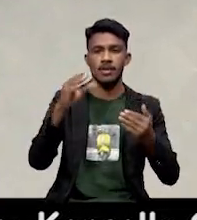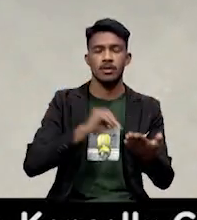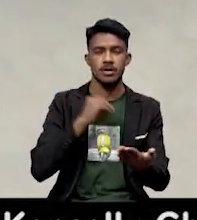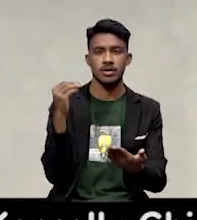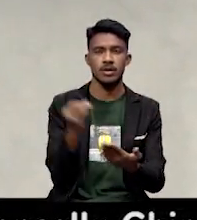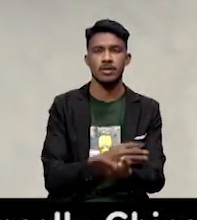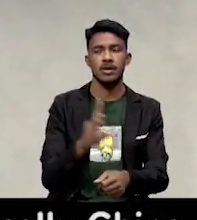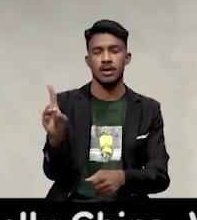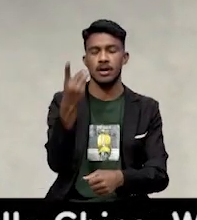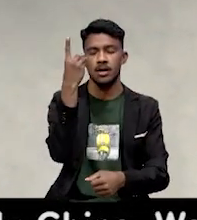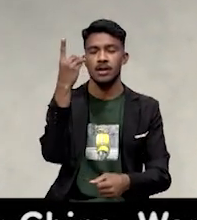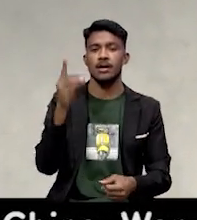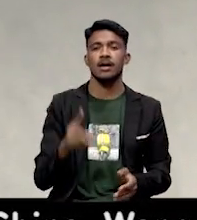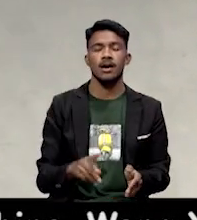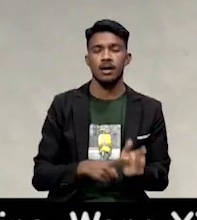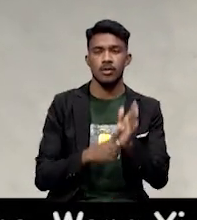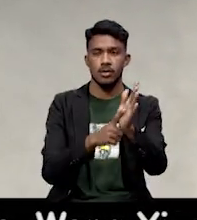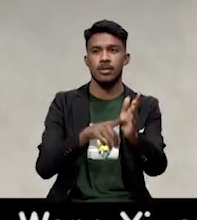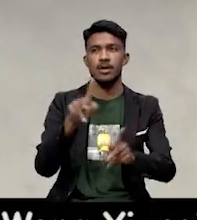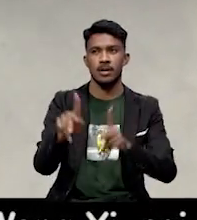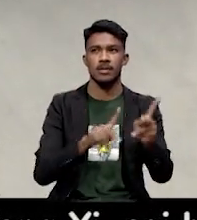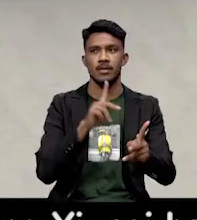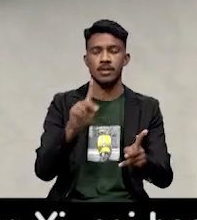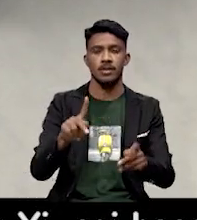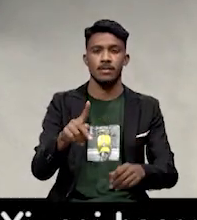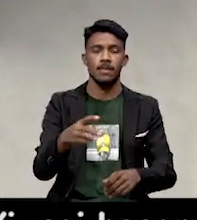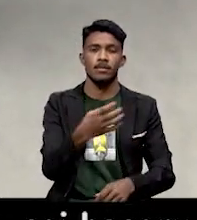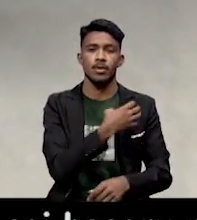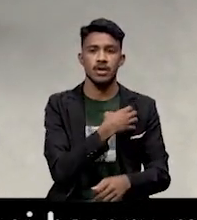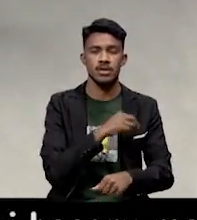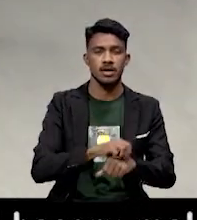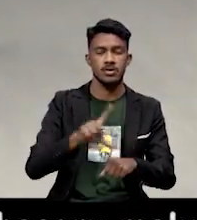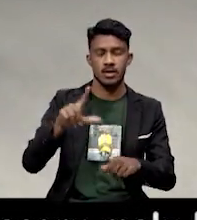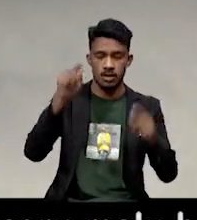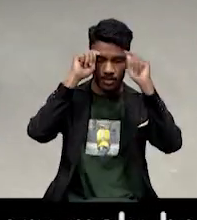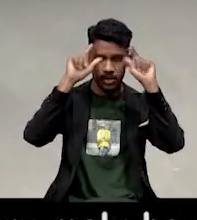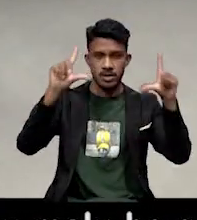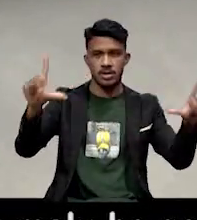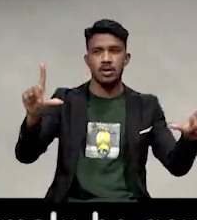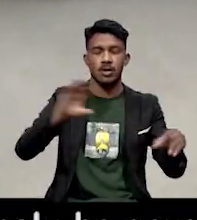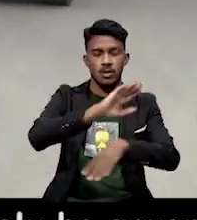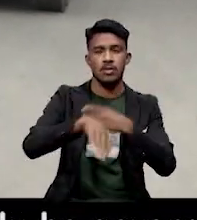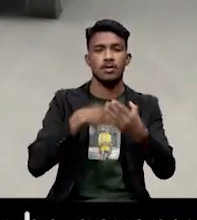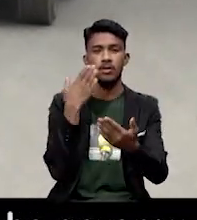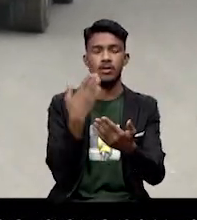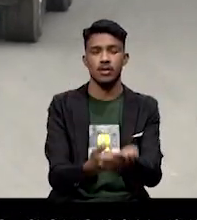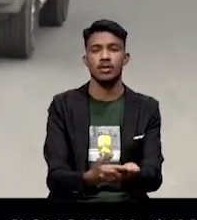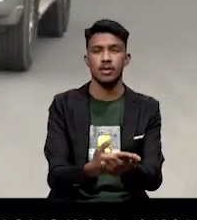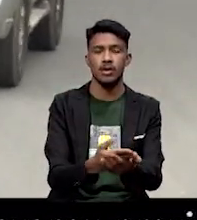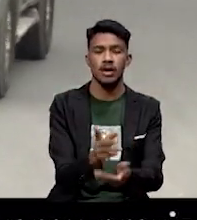tudo para a comunidade catalã. Polícia Nacional de Moveste, pronto, por